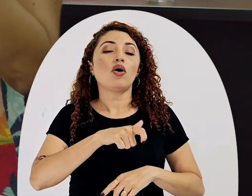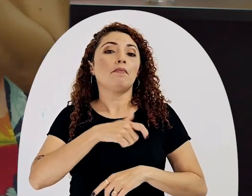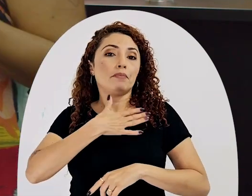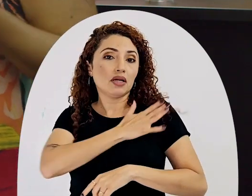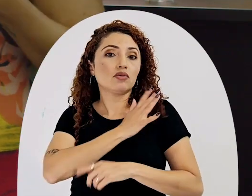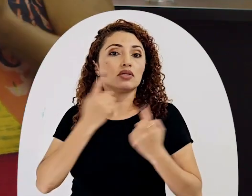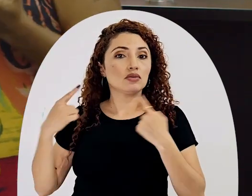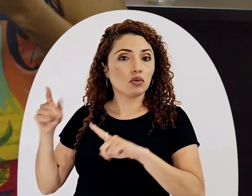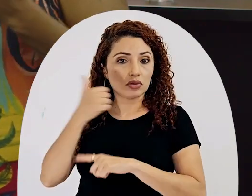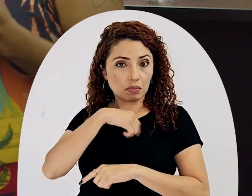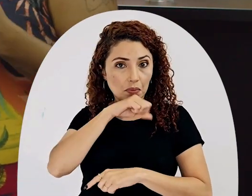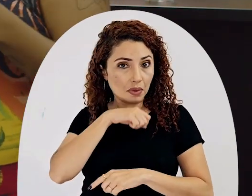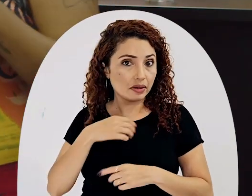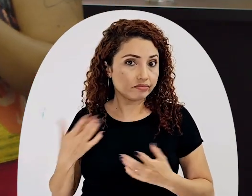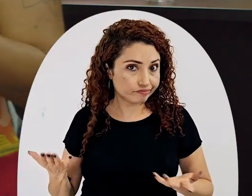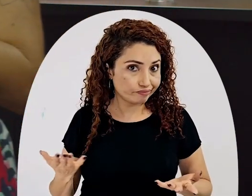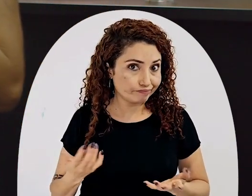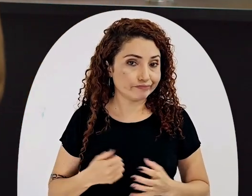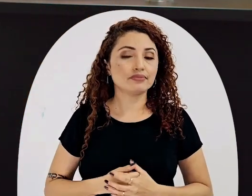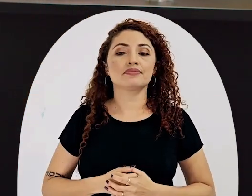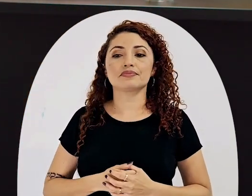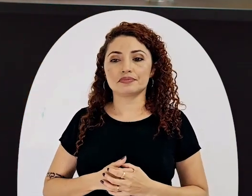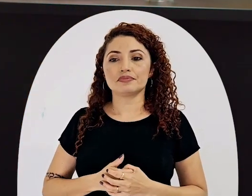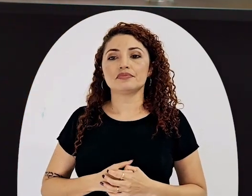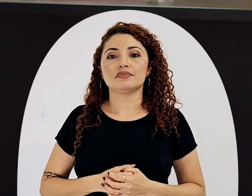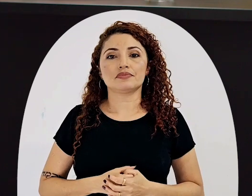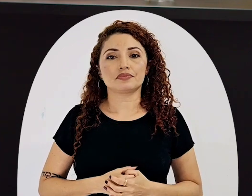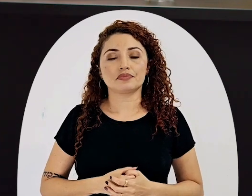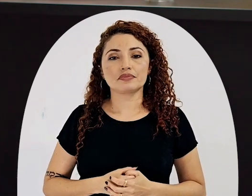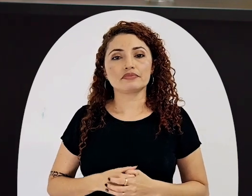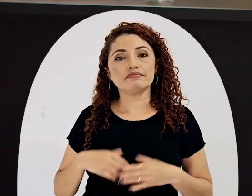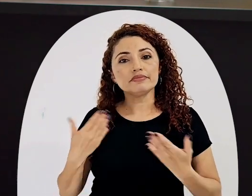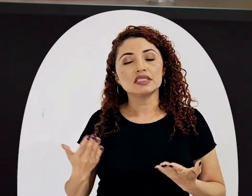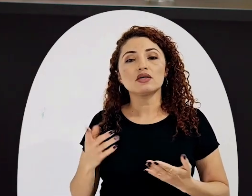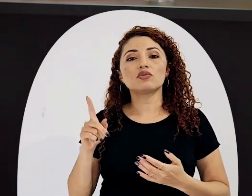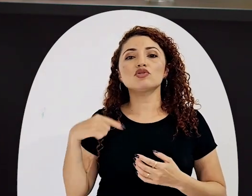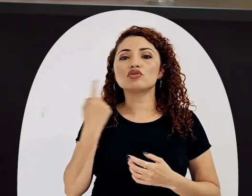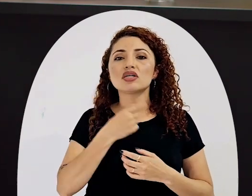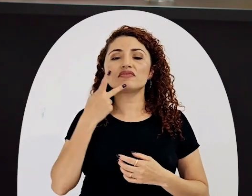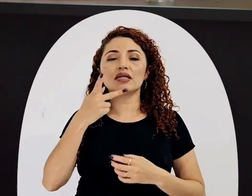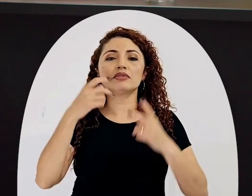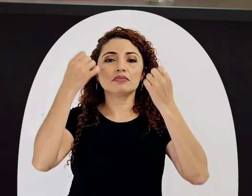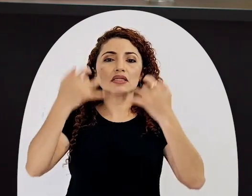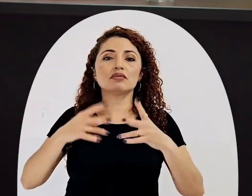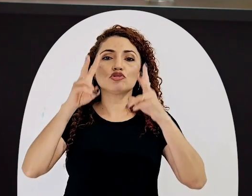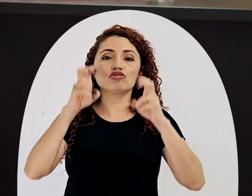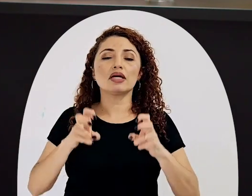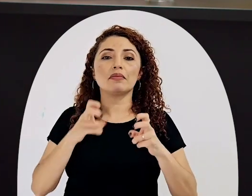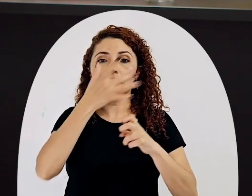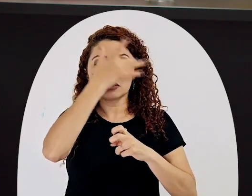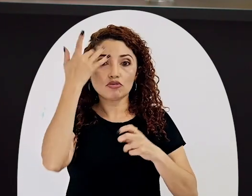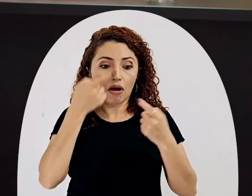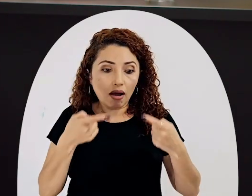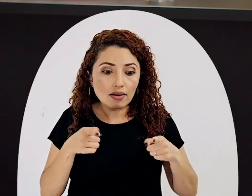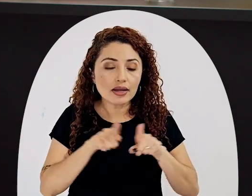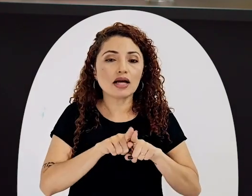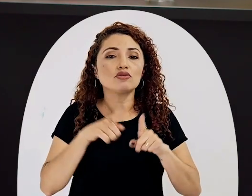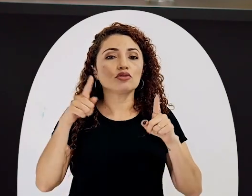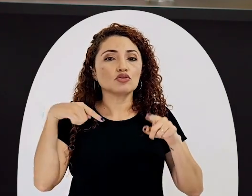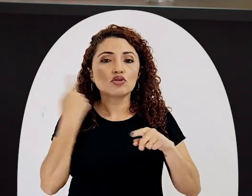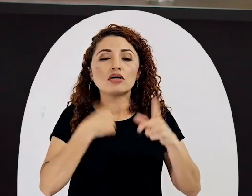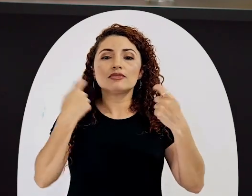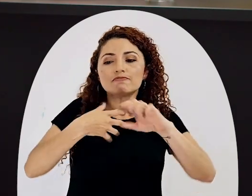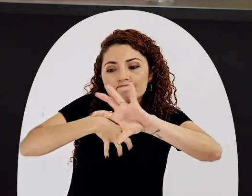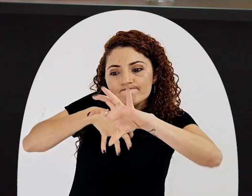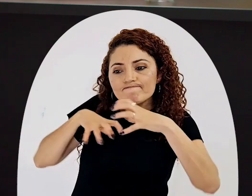Então, quando nós falamos de pessoas aliadas, é a gente talvez entender um pouquinho do lugar do outro, entender histórias.